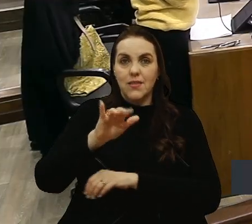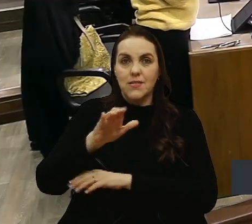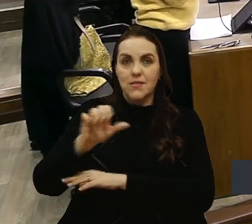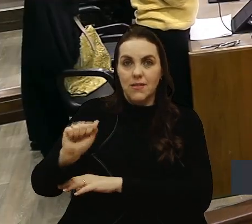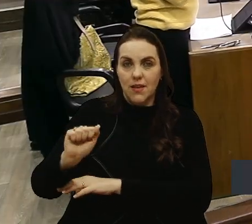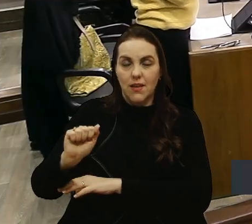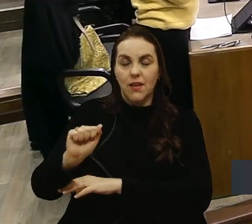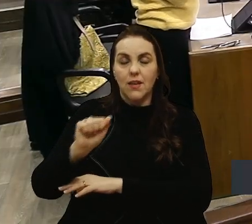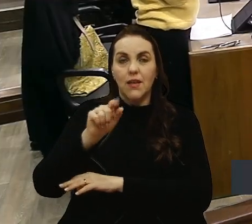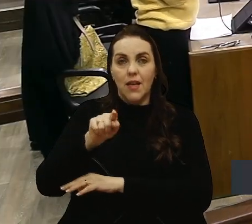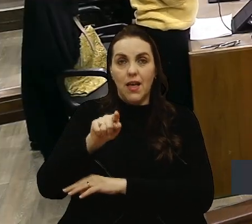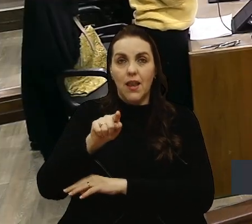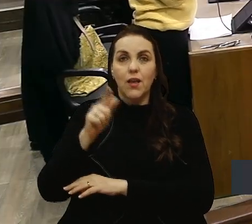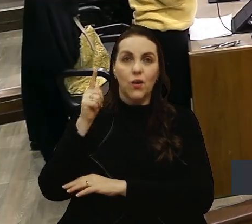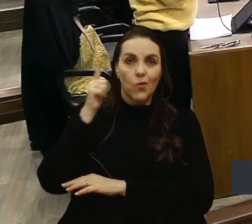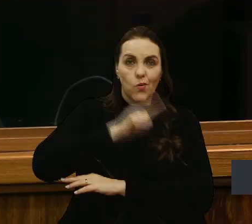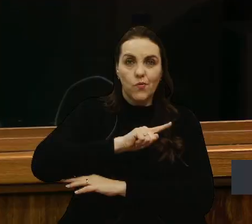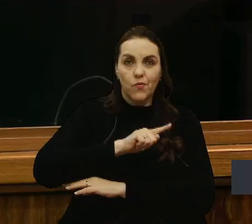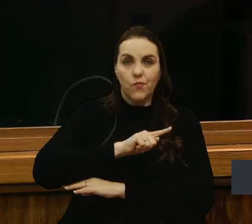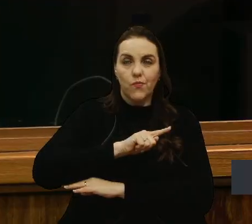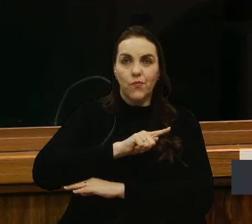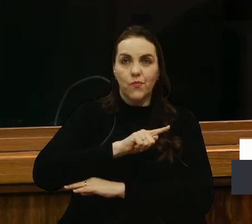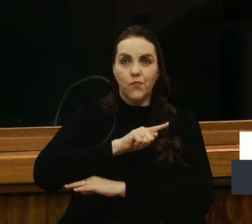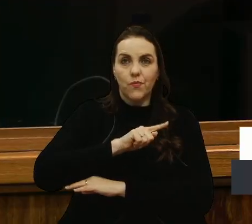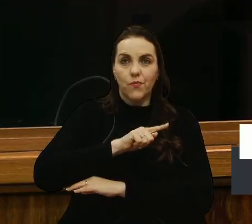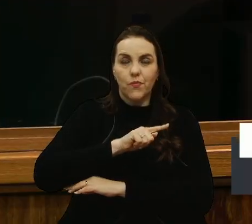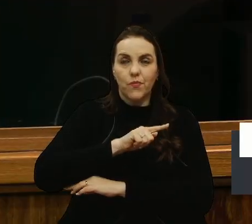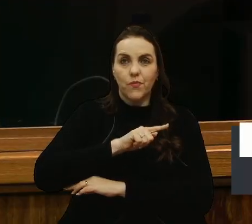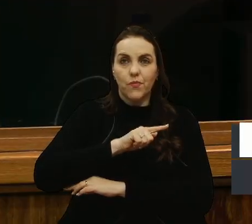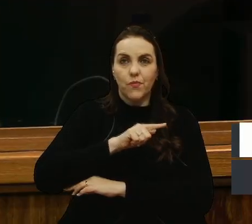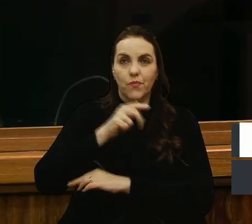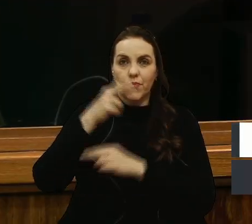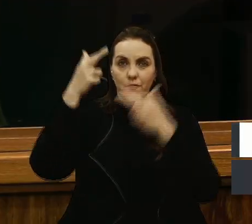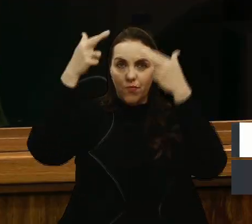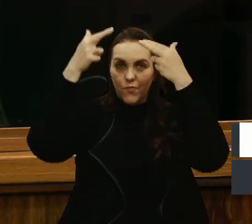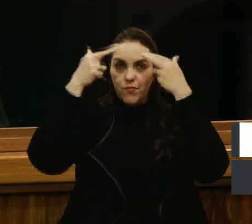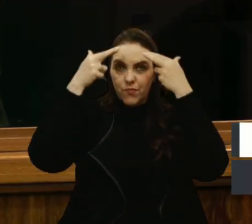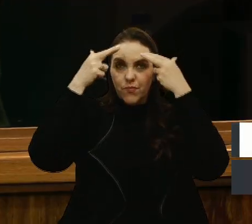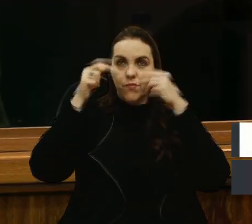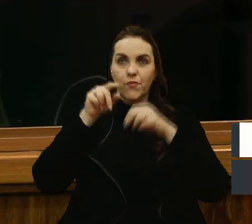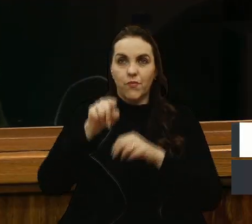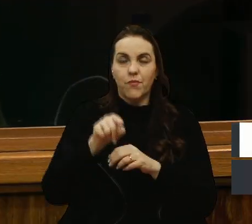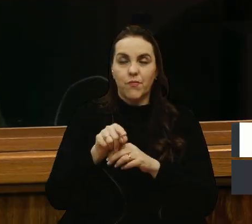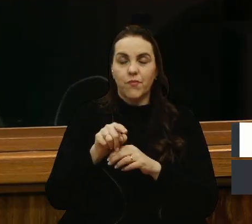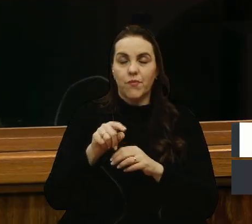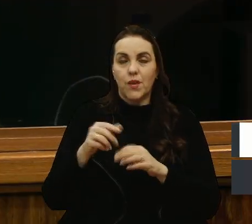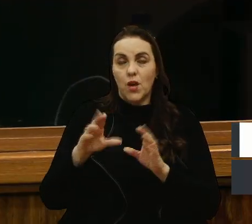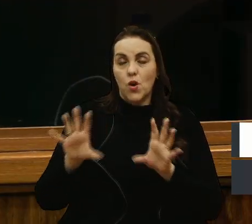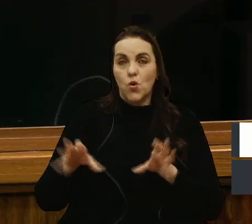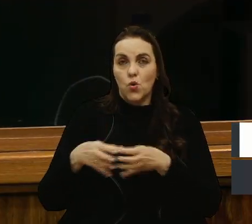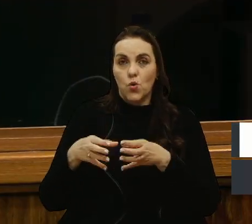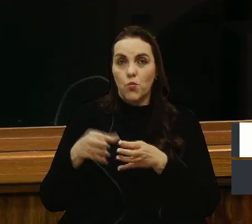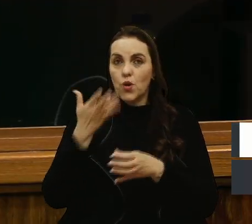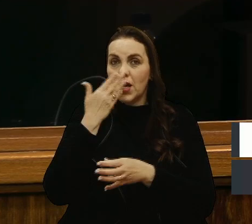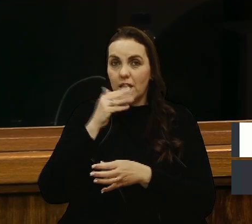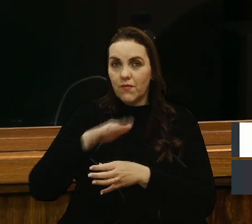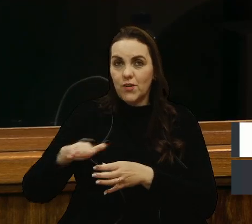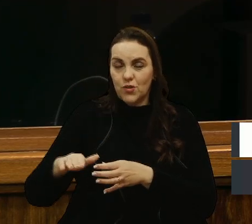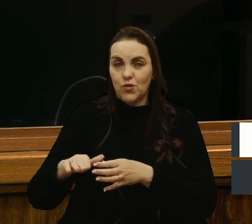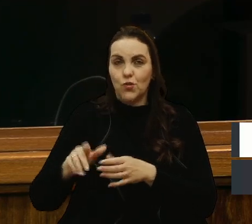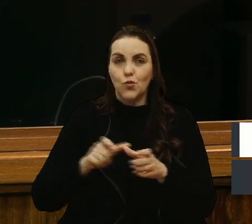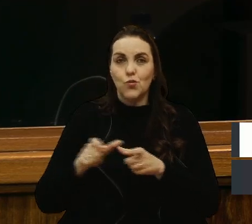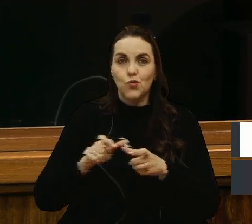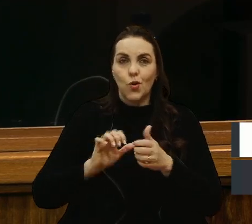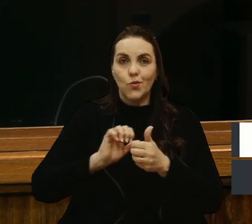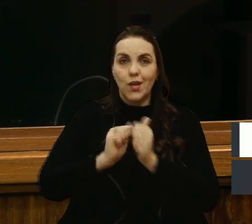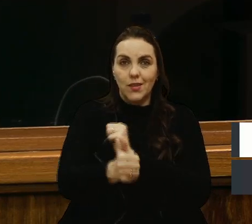que ela foi coroada como categoria infantil nos Jogos Escolares de Atletismo. Primeiro lugar